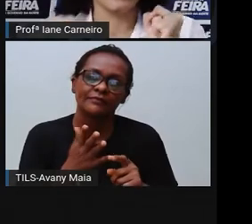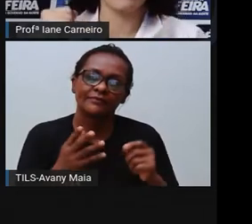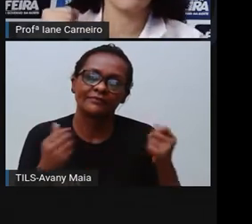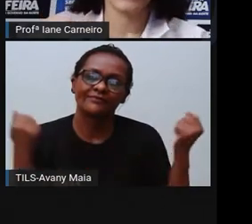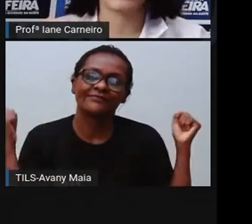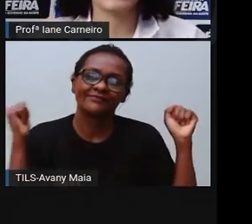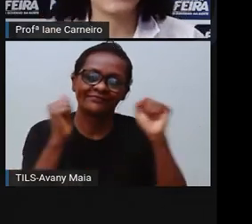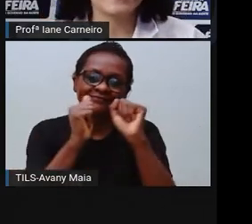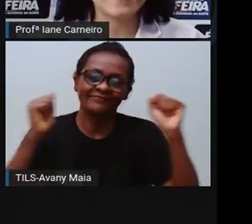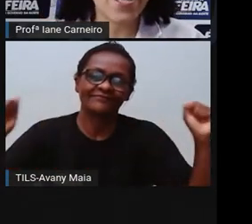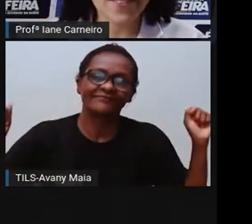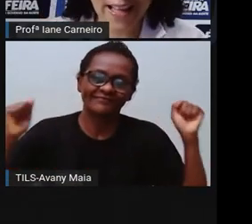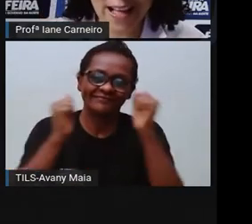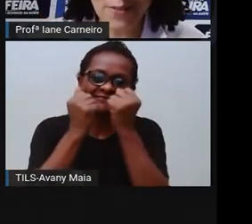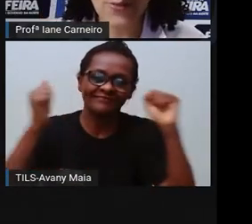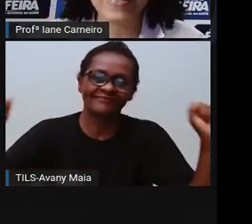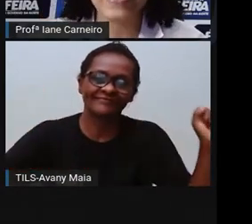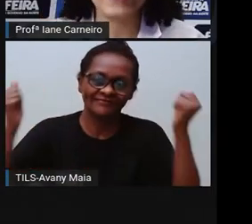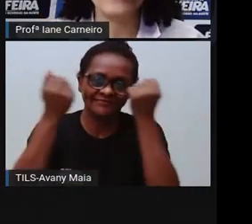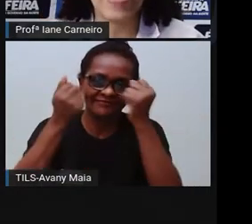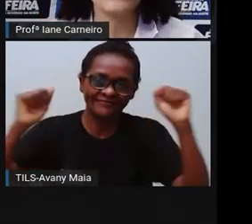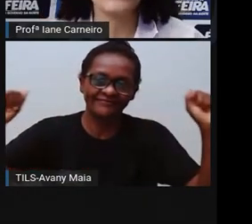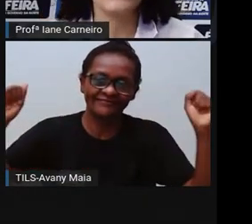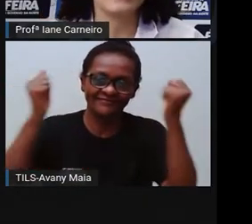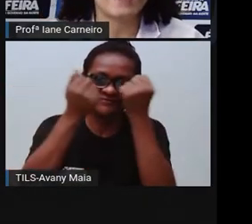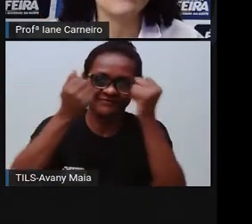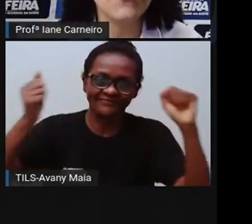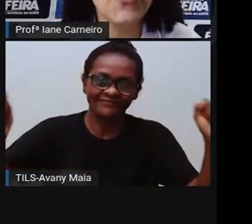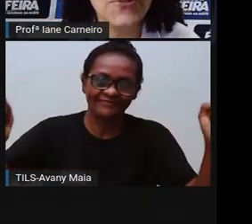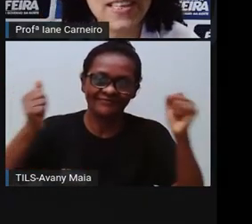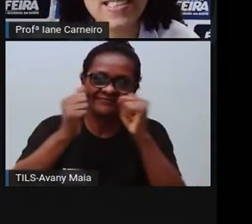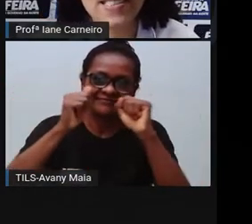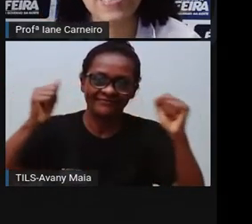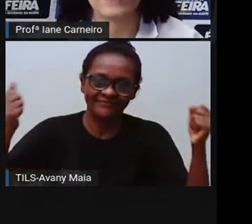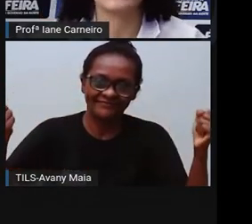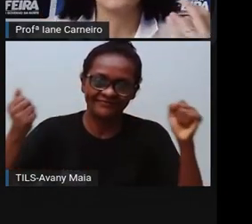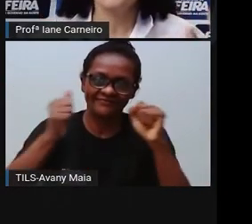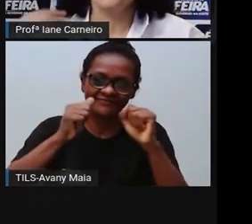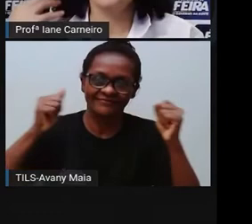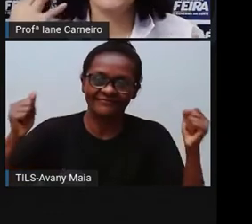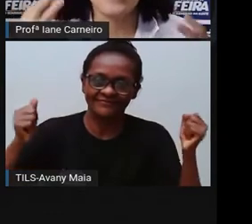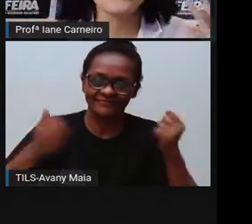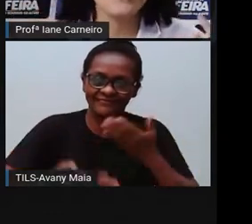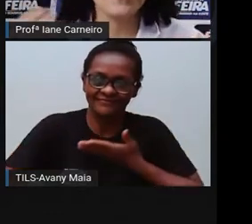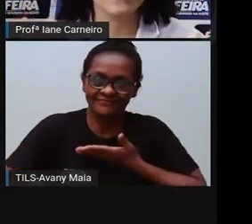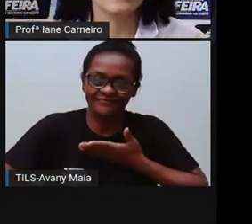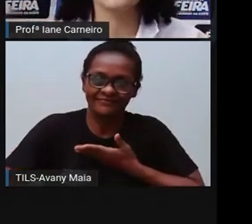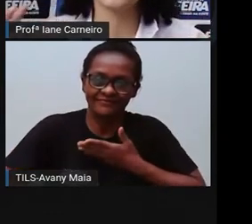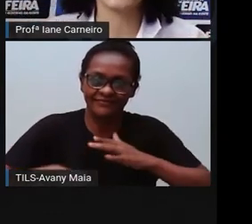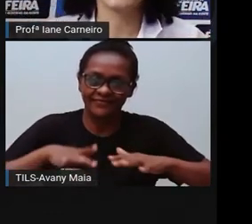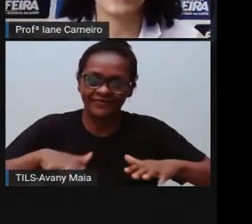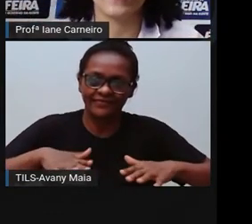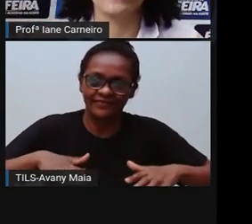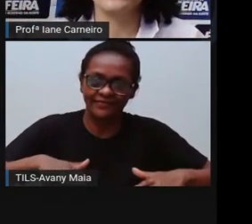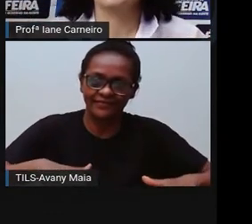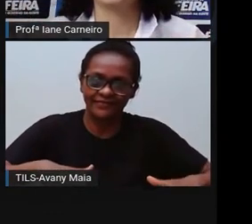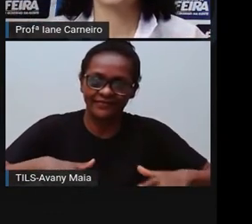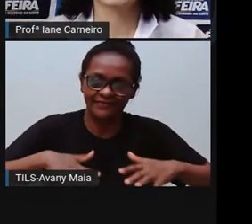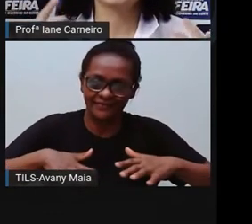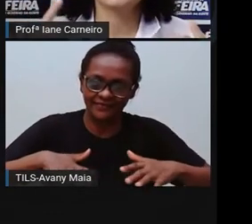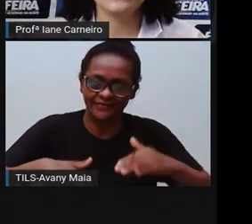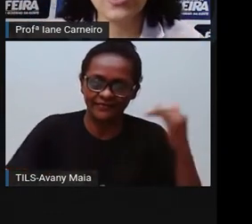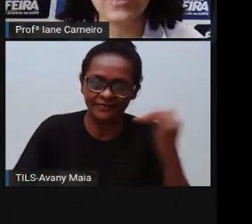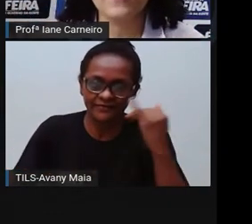Mônica toda saudável, fazendo atividade física, né? movimentando o corpo dela.